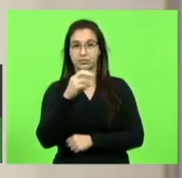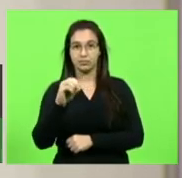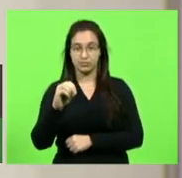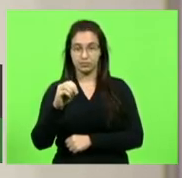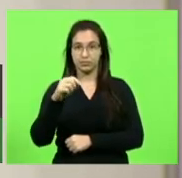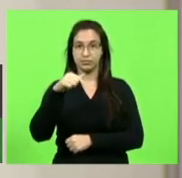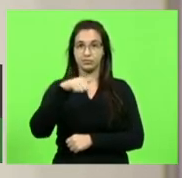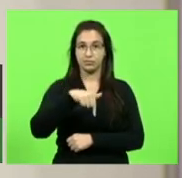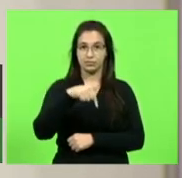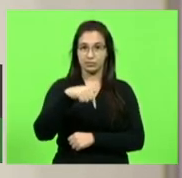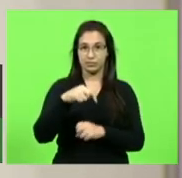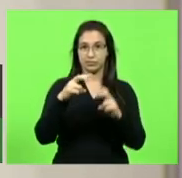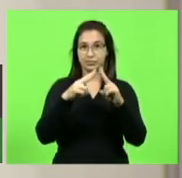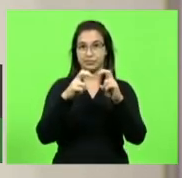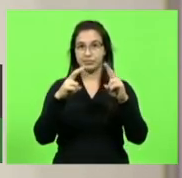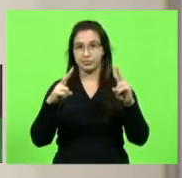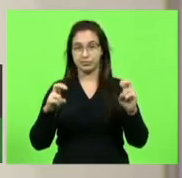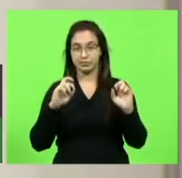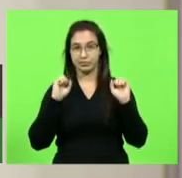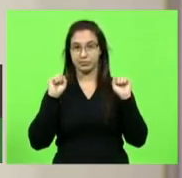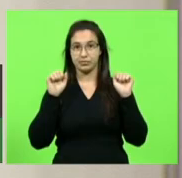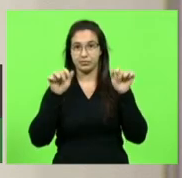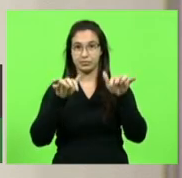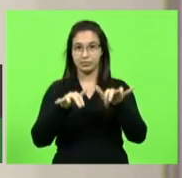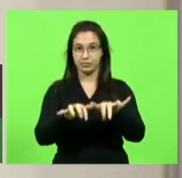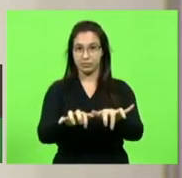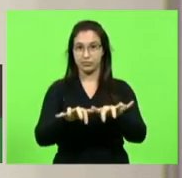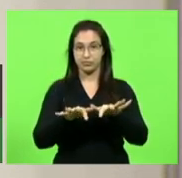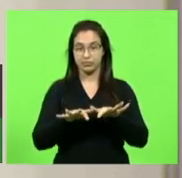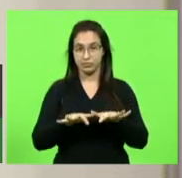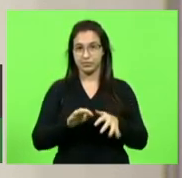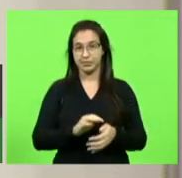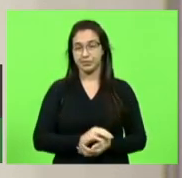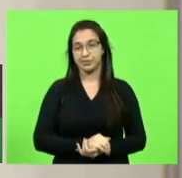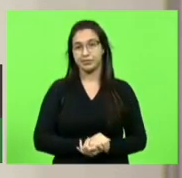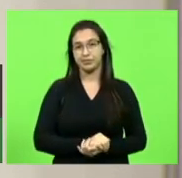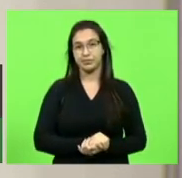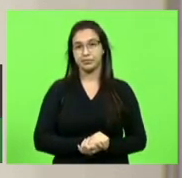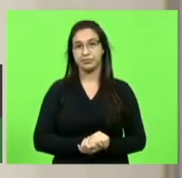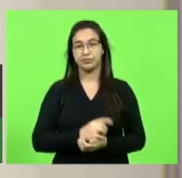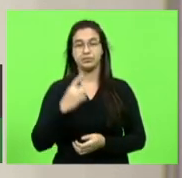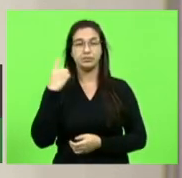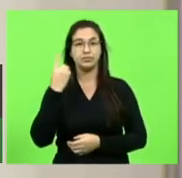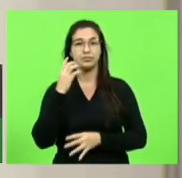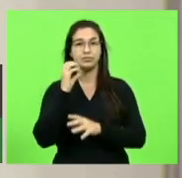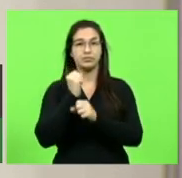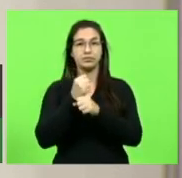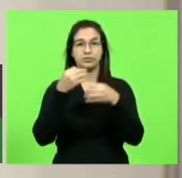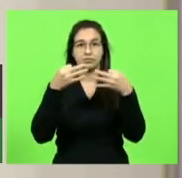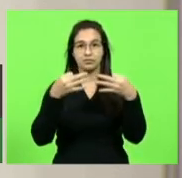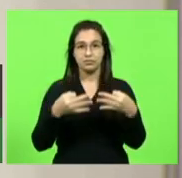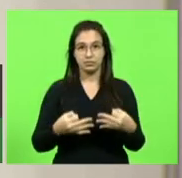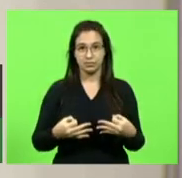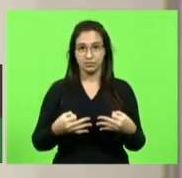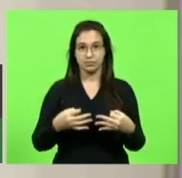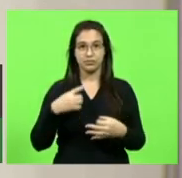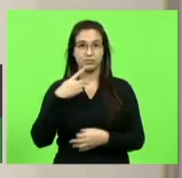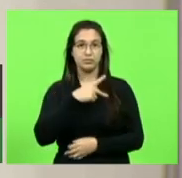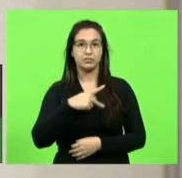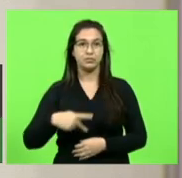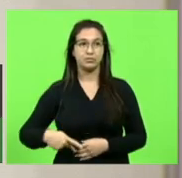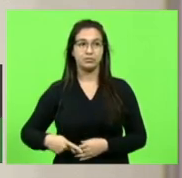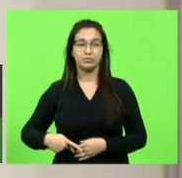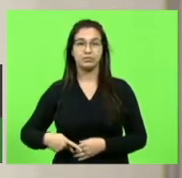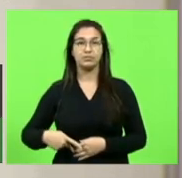Estado, reuniu-se a Assembleia Legislativa em sessão ordinária. Havendo o quórum regimental, o senhor presidente declarou abertos os trabalhos e